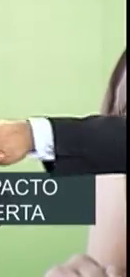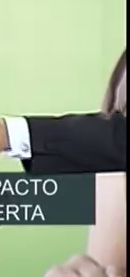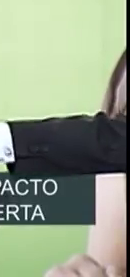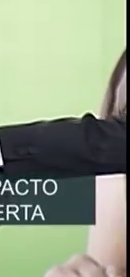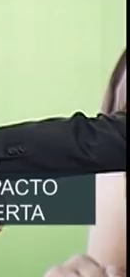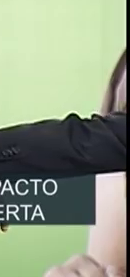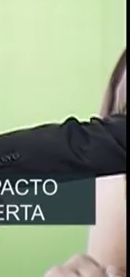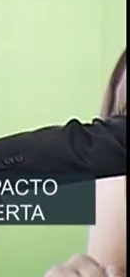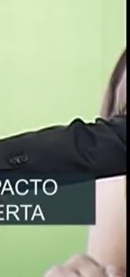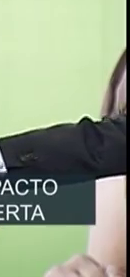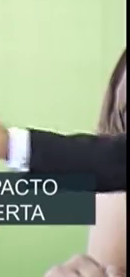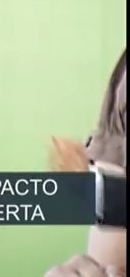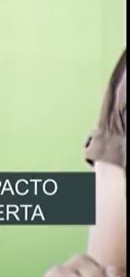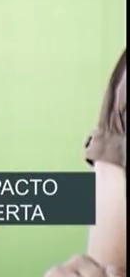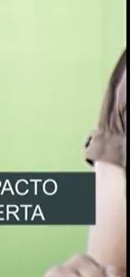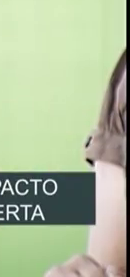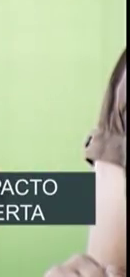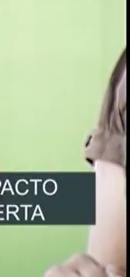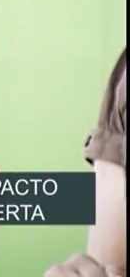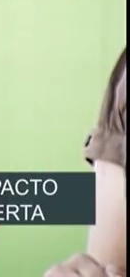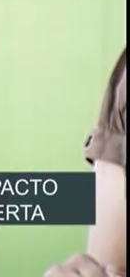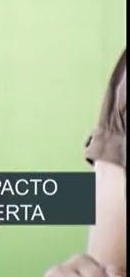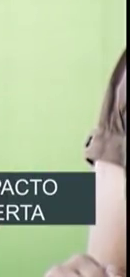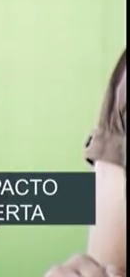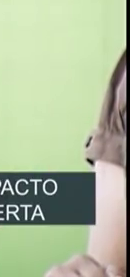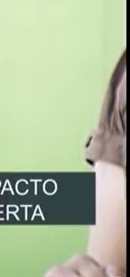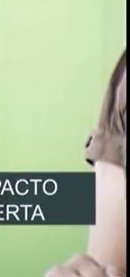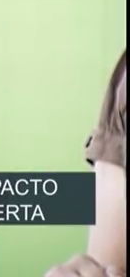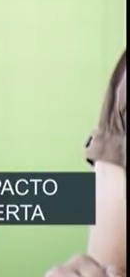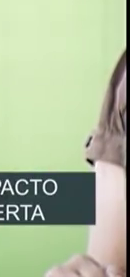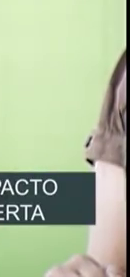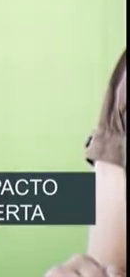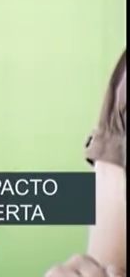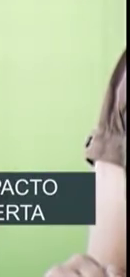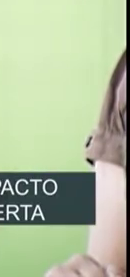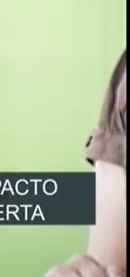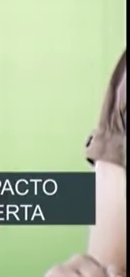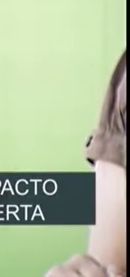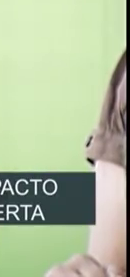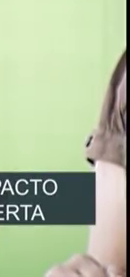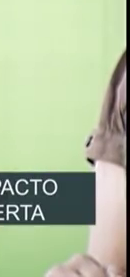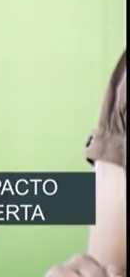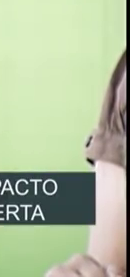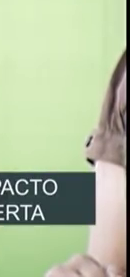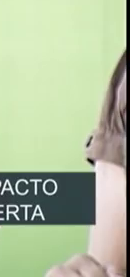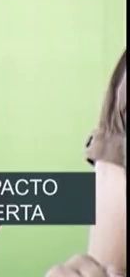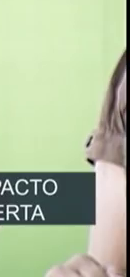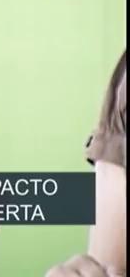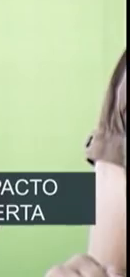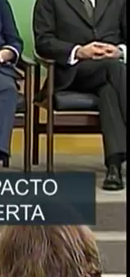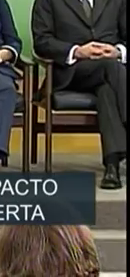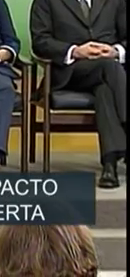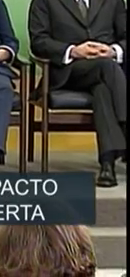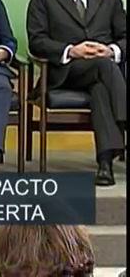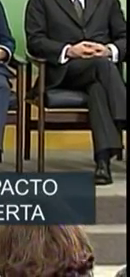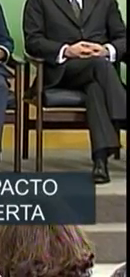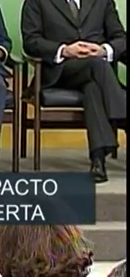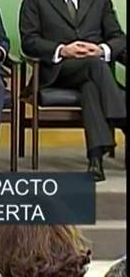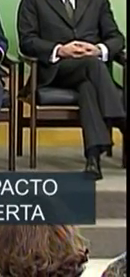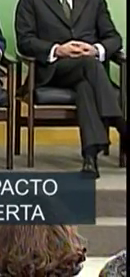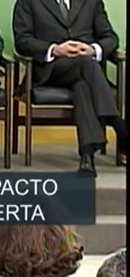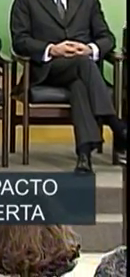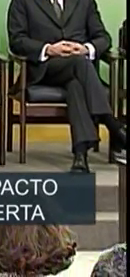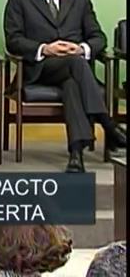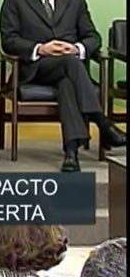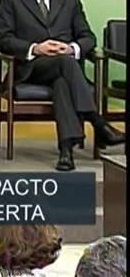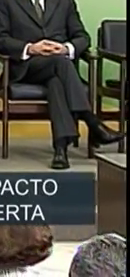o empenho pessoal da presidenta Dilma está executando aqui hoje. é um momento histórico que eu tenho